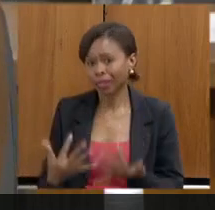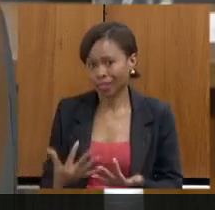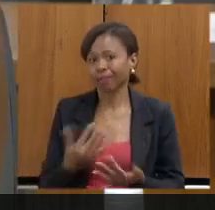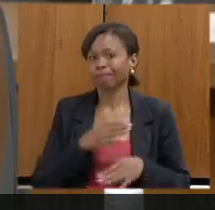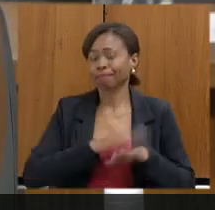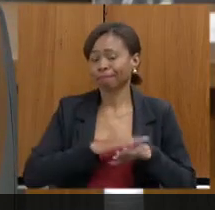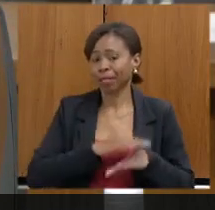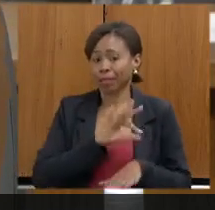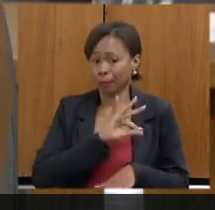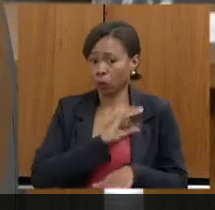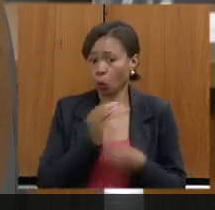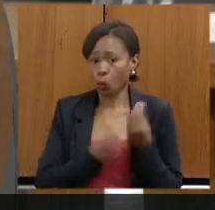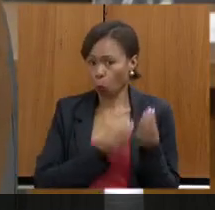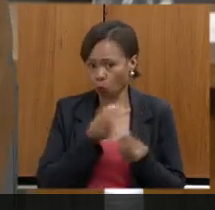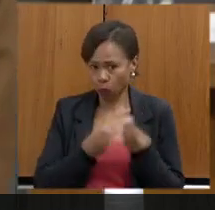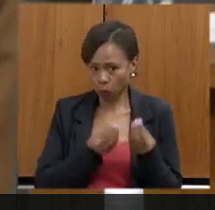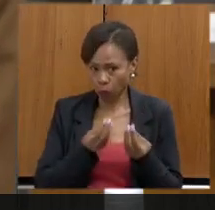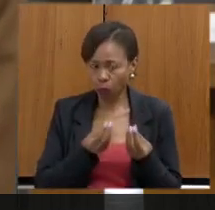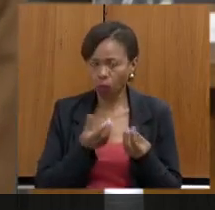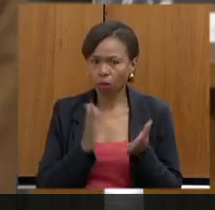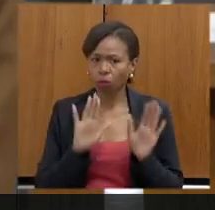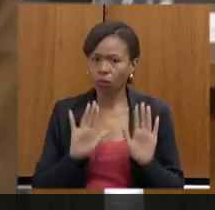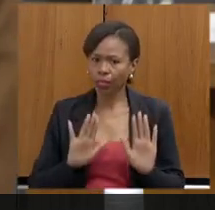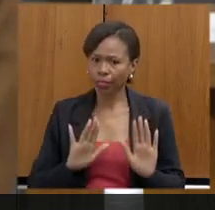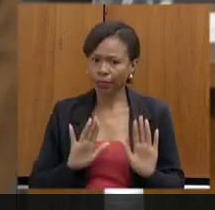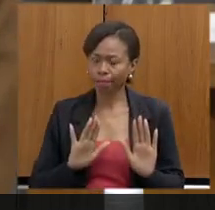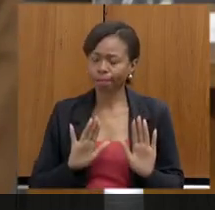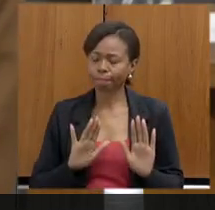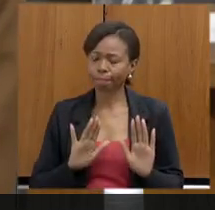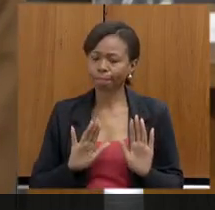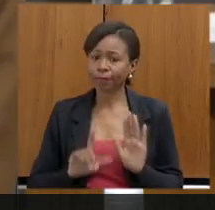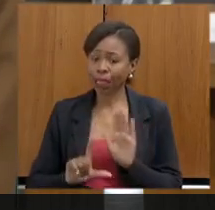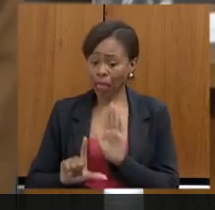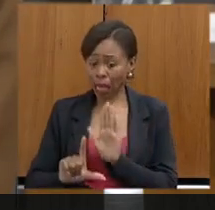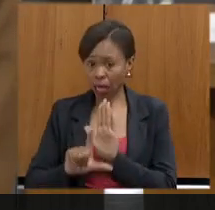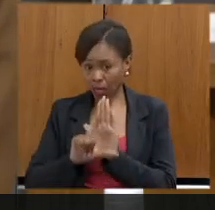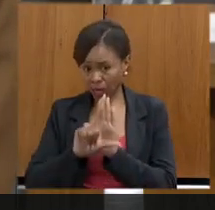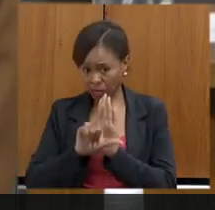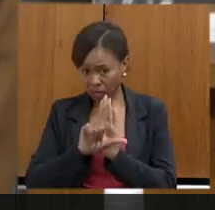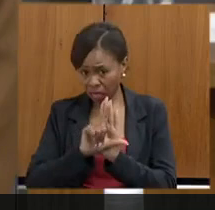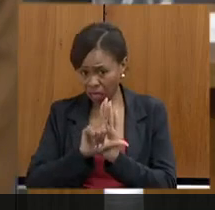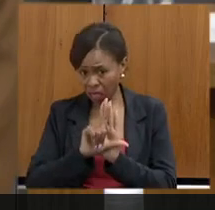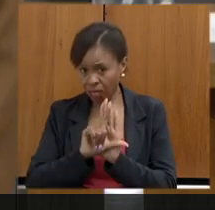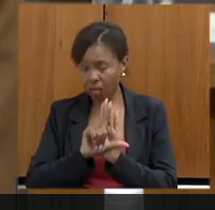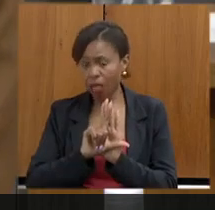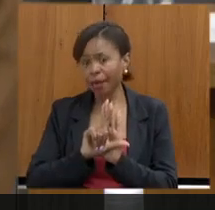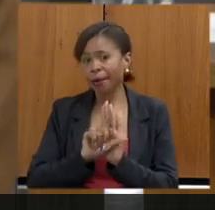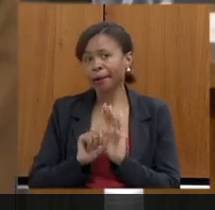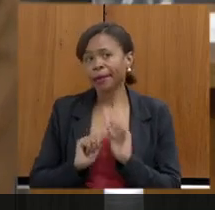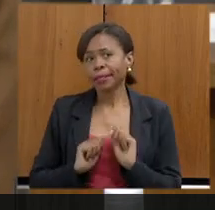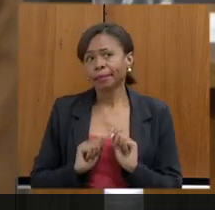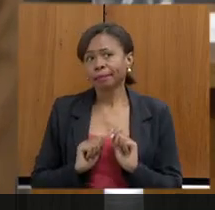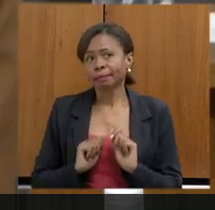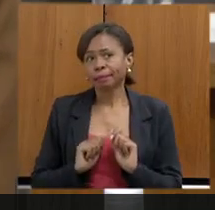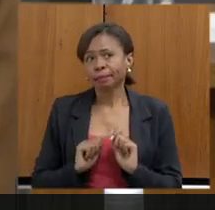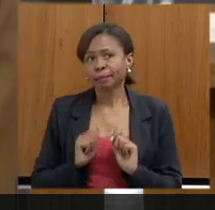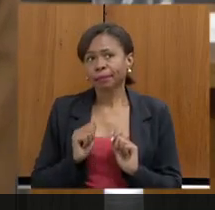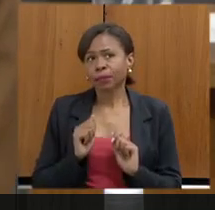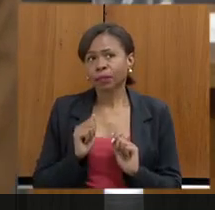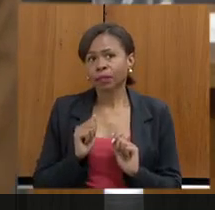é forçar uma interpretação da legislação atual para que o cara que a pessoa que tem